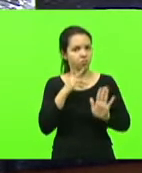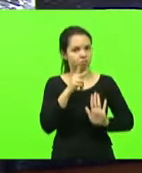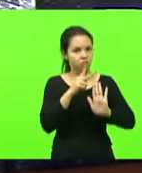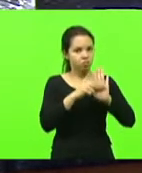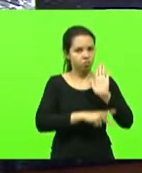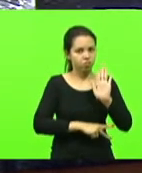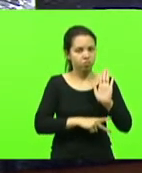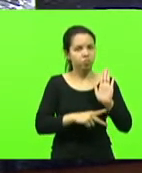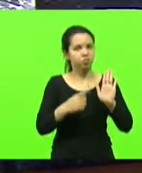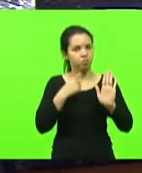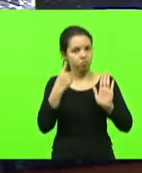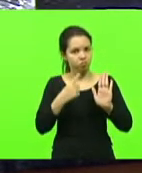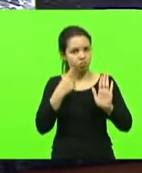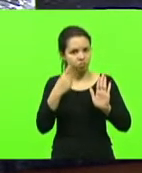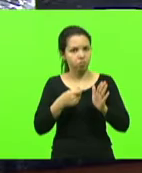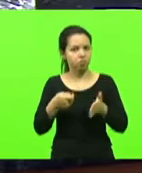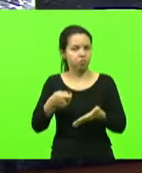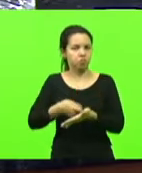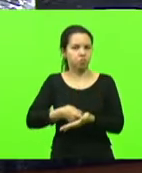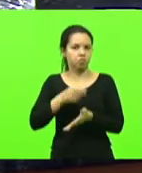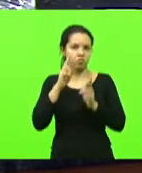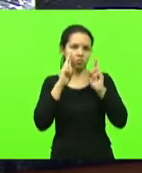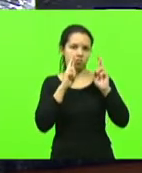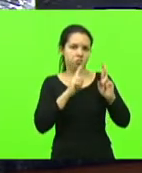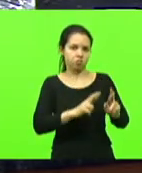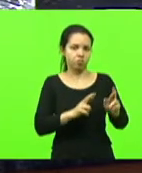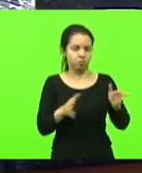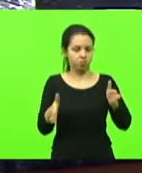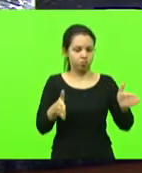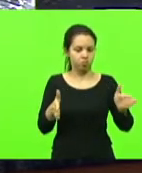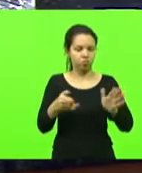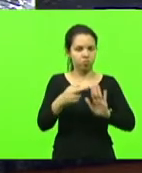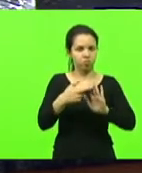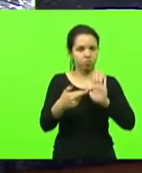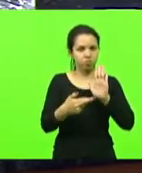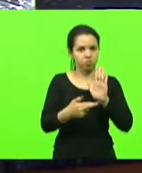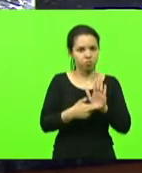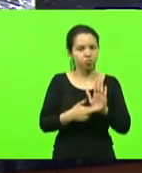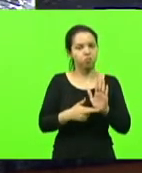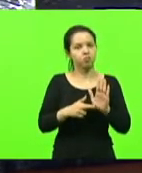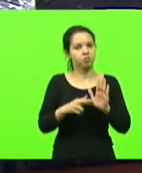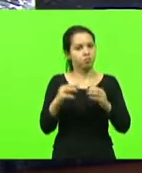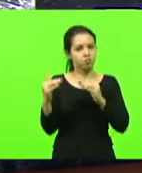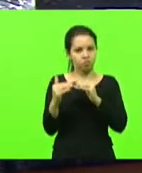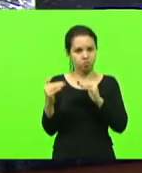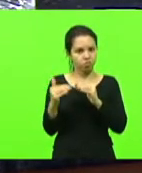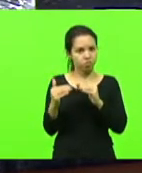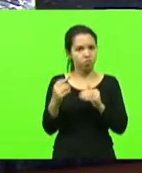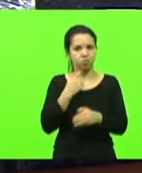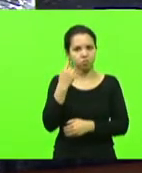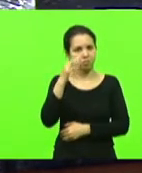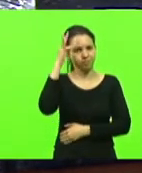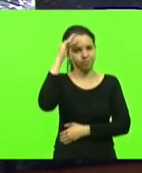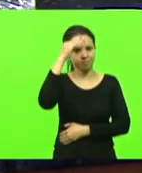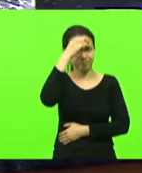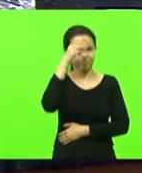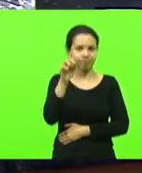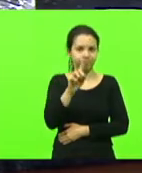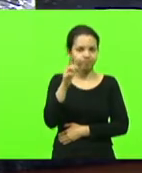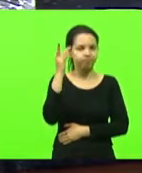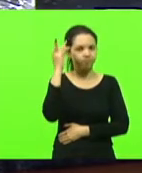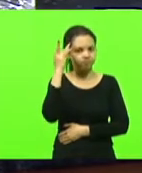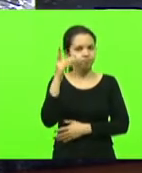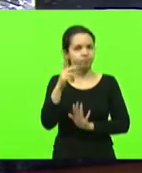deputados sentam em cima, né, e não respeitam o prazo regimental. Então, eu não concordo com o deputado Fabiano, acho que esse projeto deveria, sim,